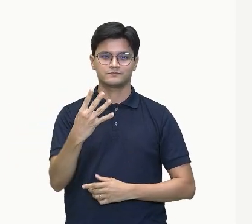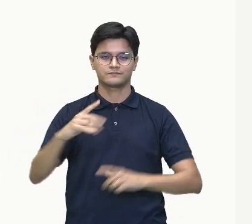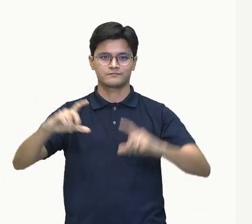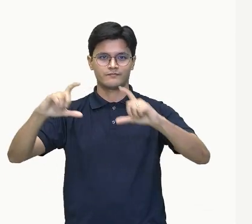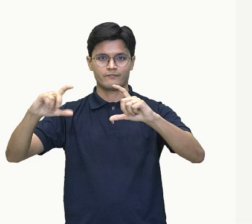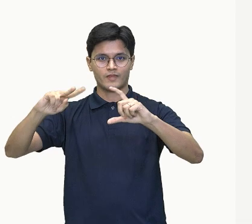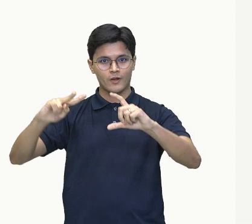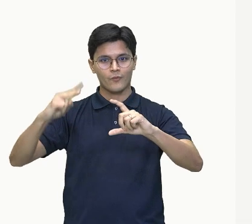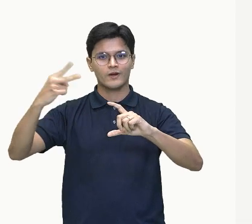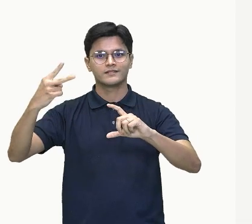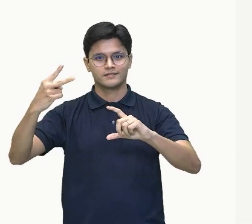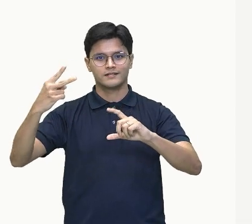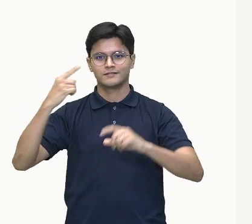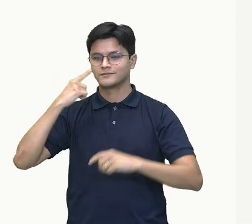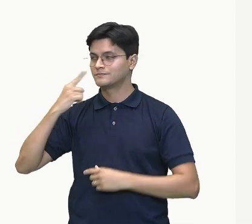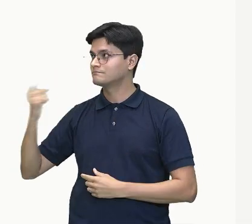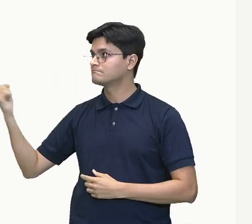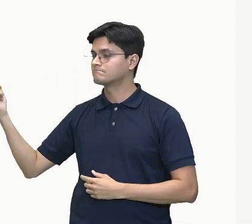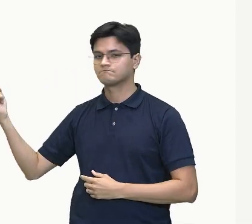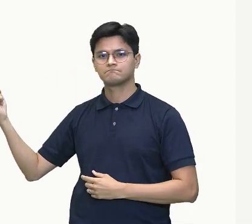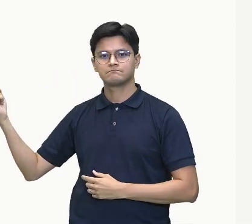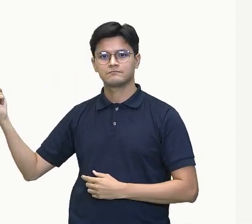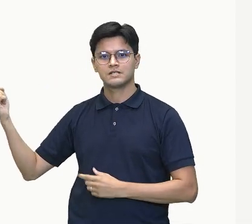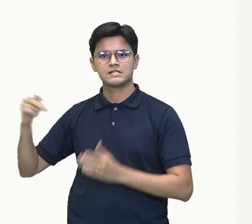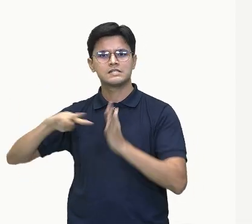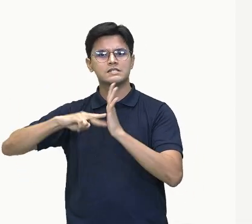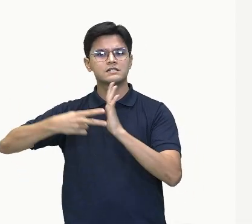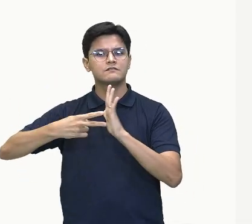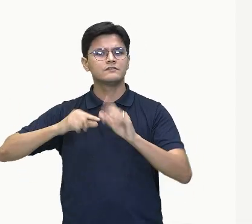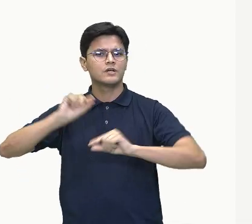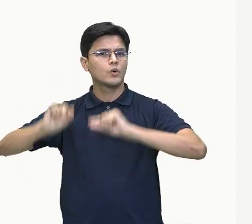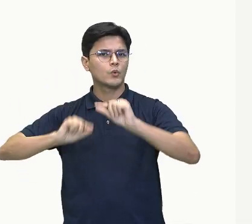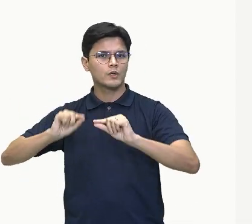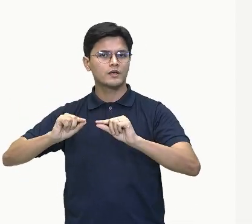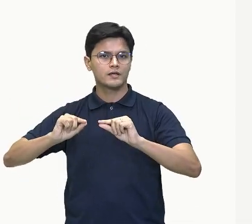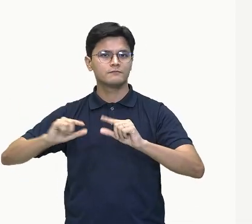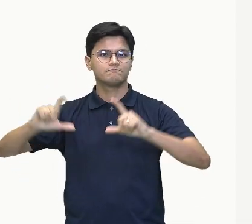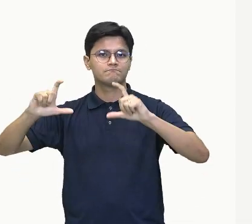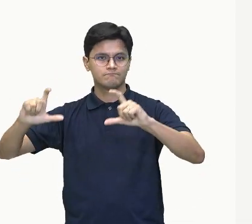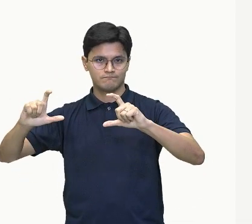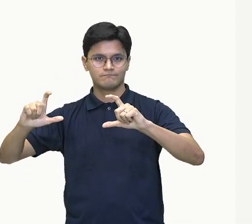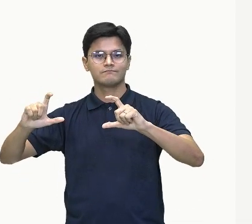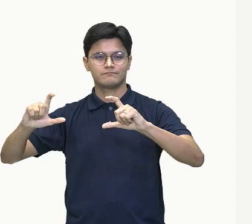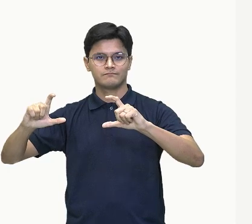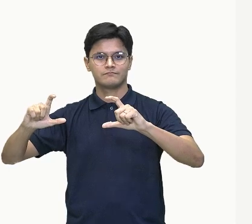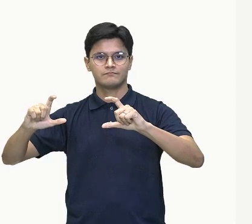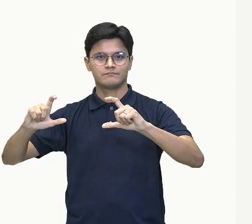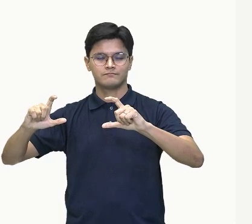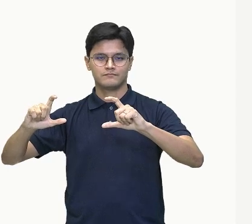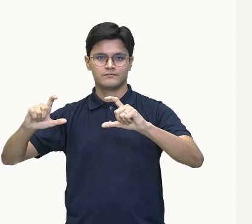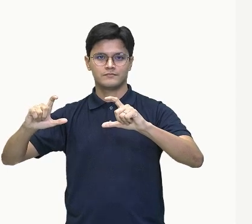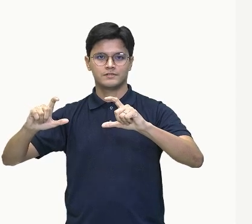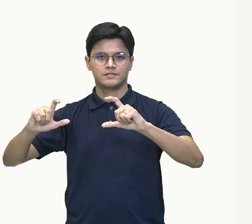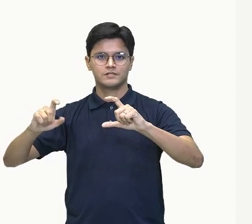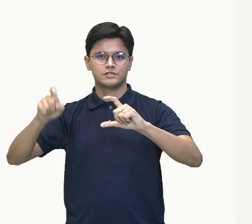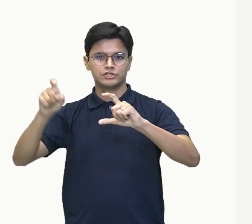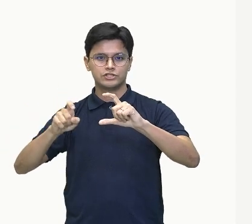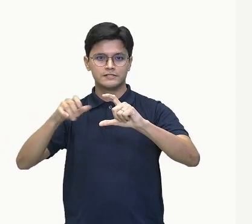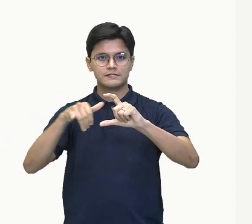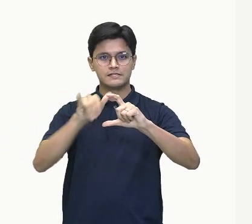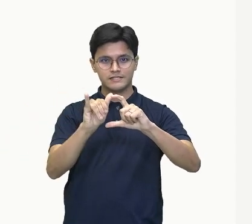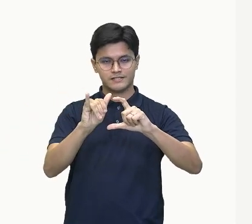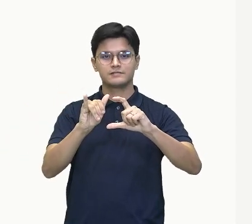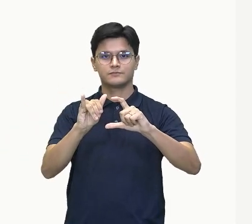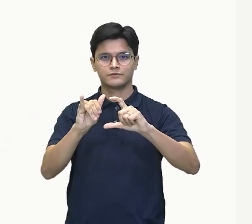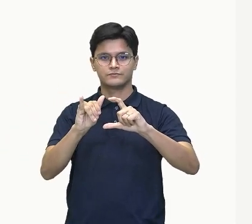aí significa, então, que a coordenada do centro seria 4 negativo, tá? E